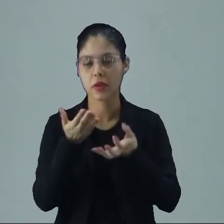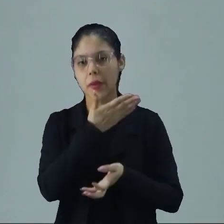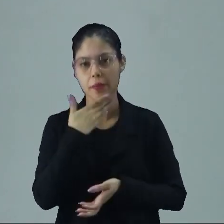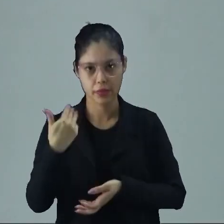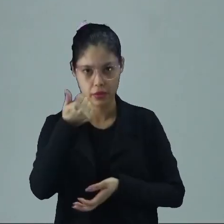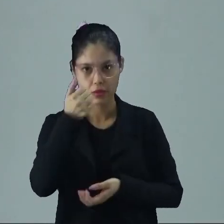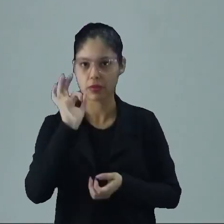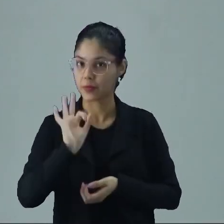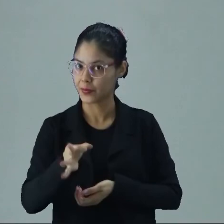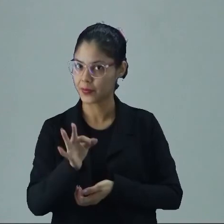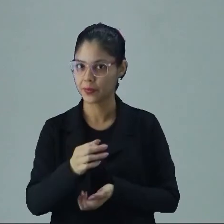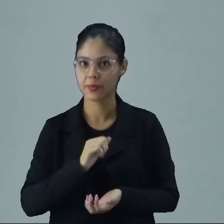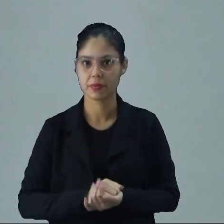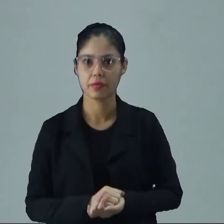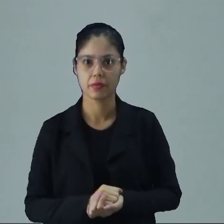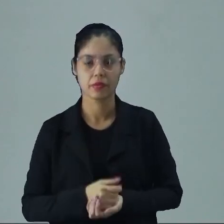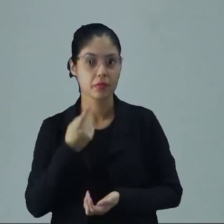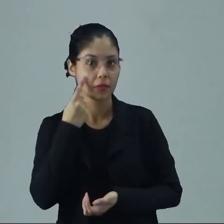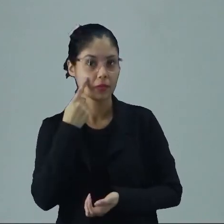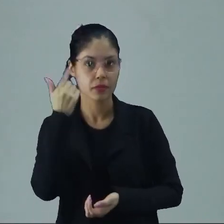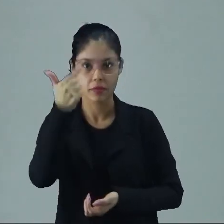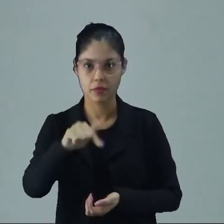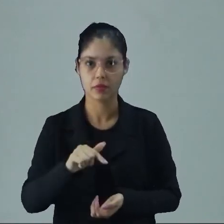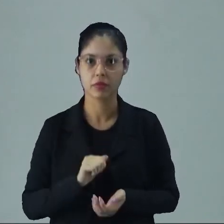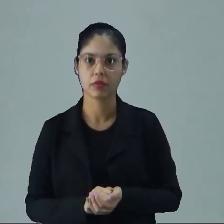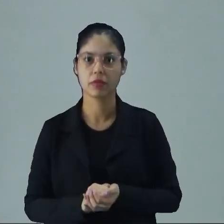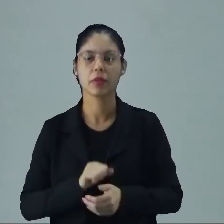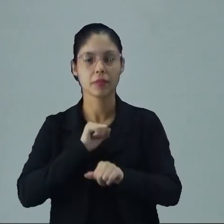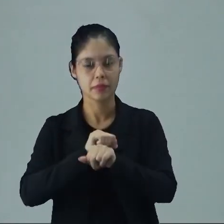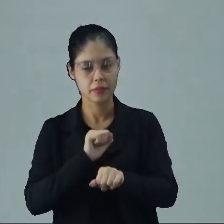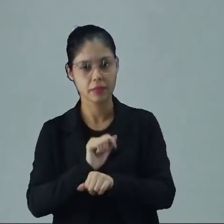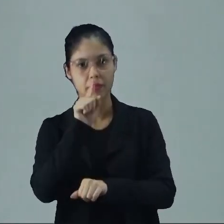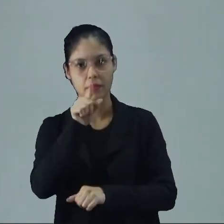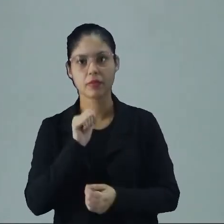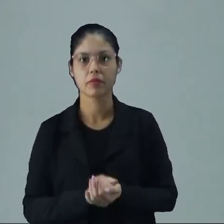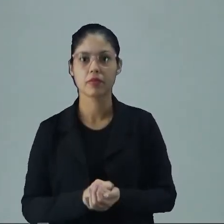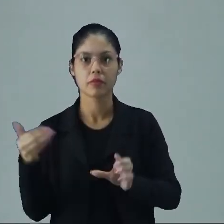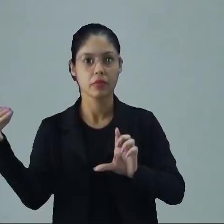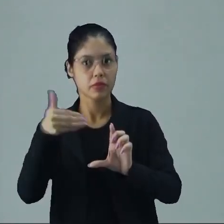bem melhores, certinho? Dá uma olhada novamente, conto com você,